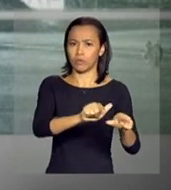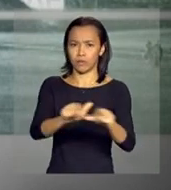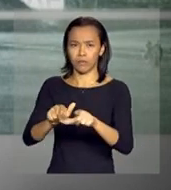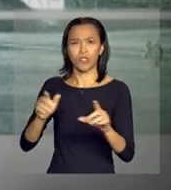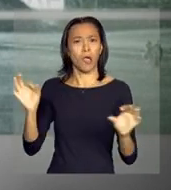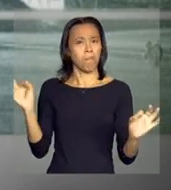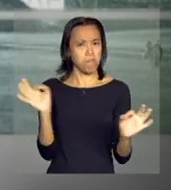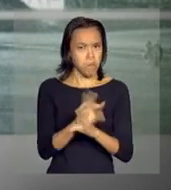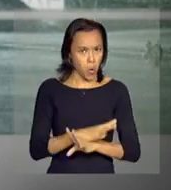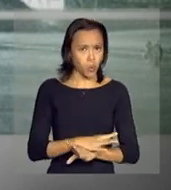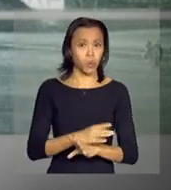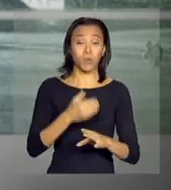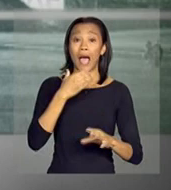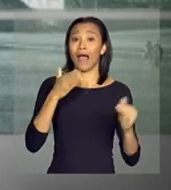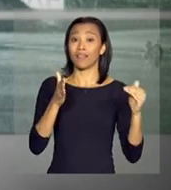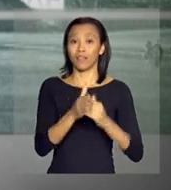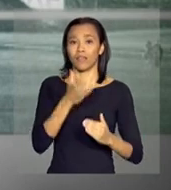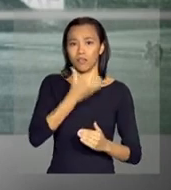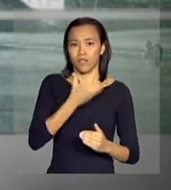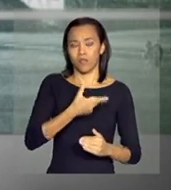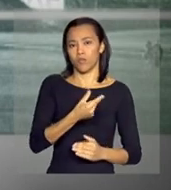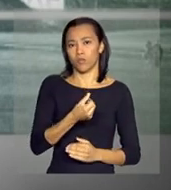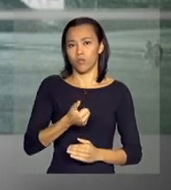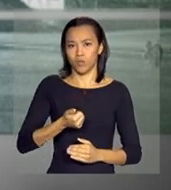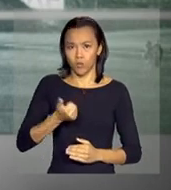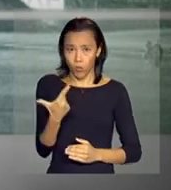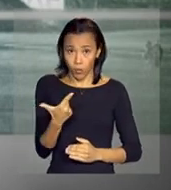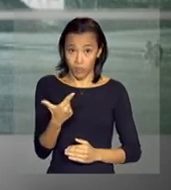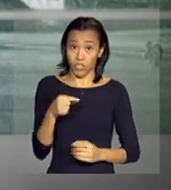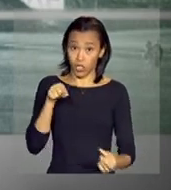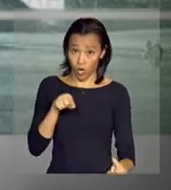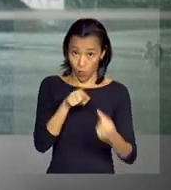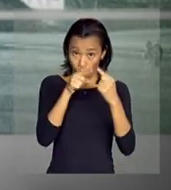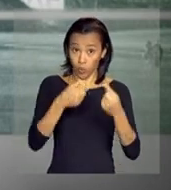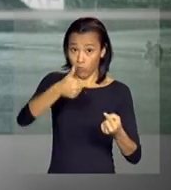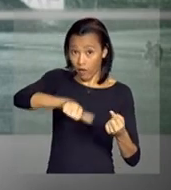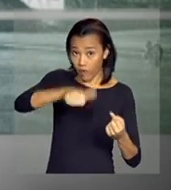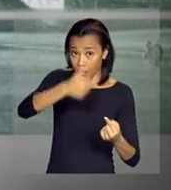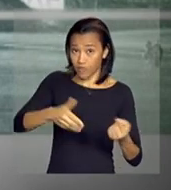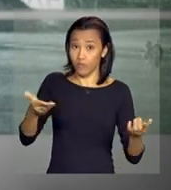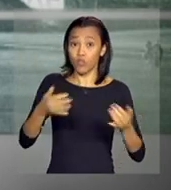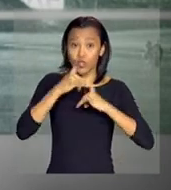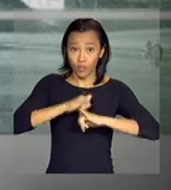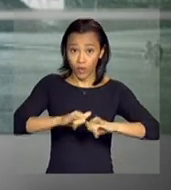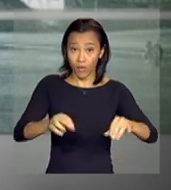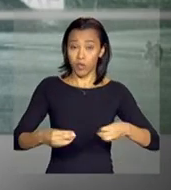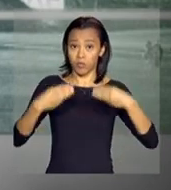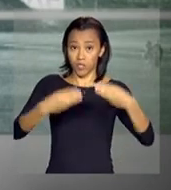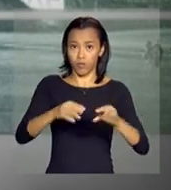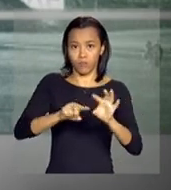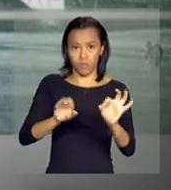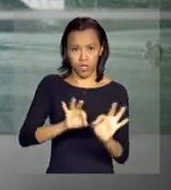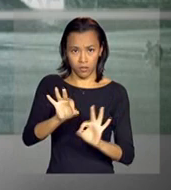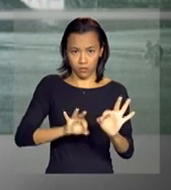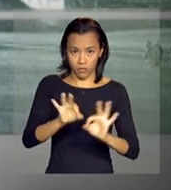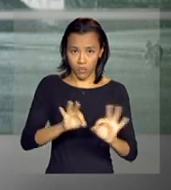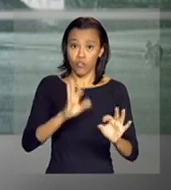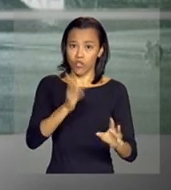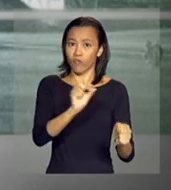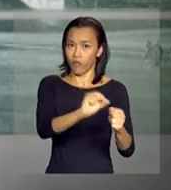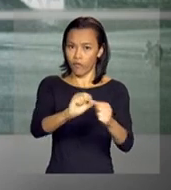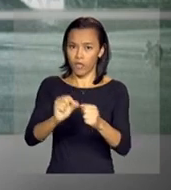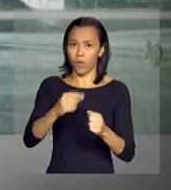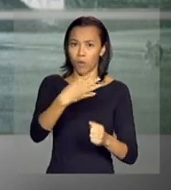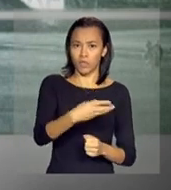foram concluídas até dezembro de 2012. De acordo com o balanço divulgado pelo Ministério do Planejamento, foram